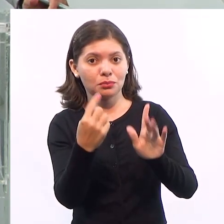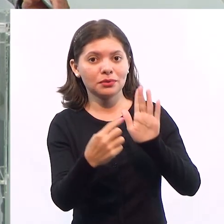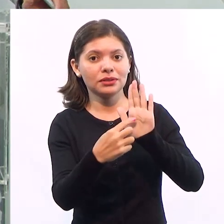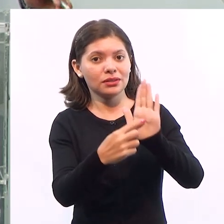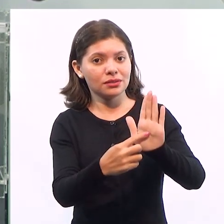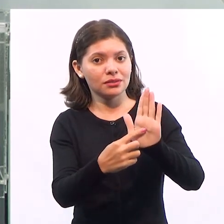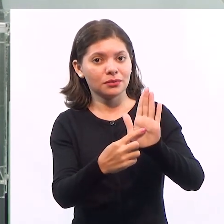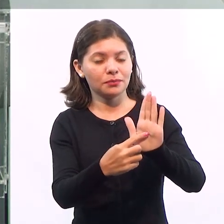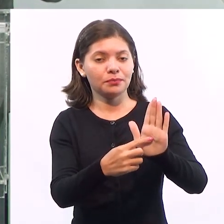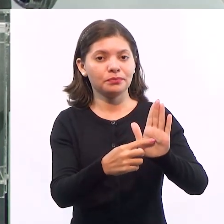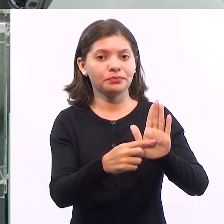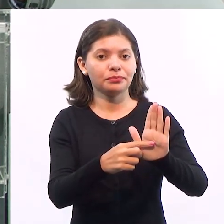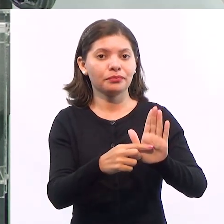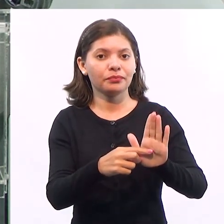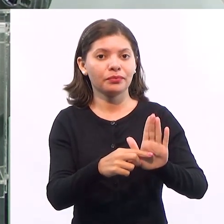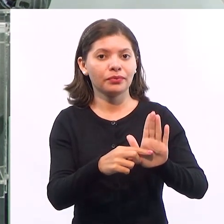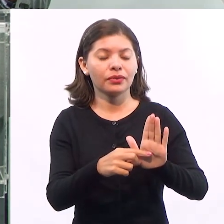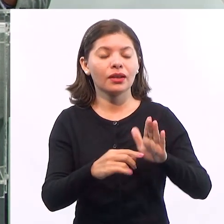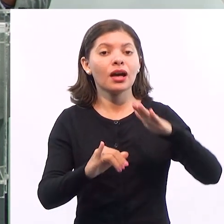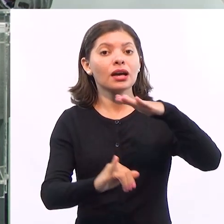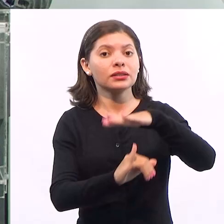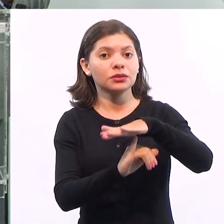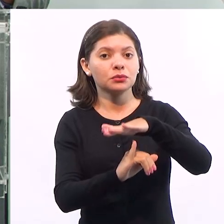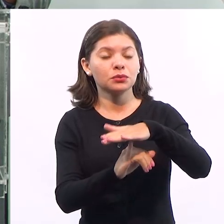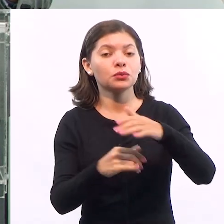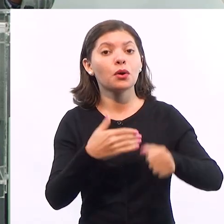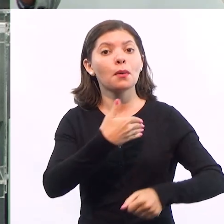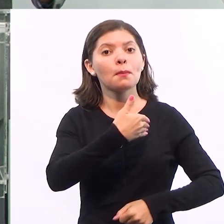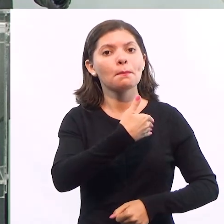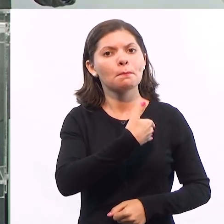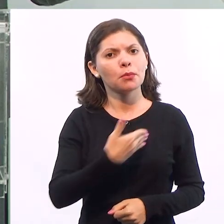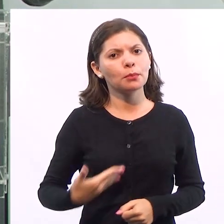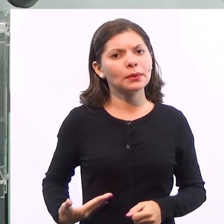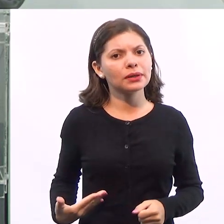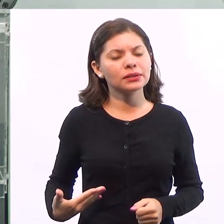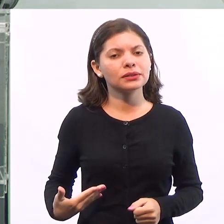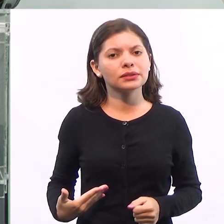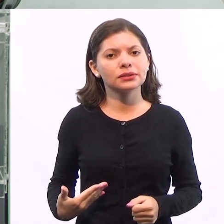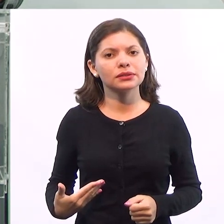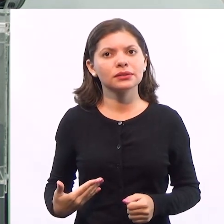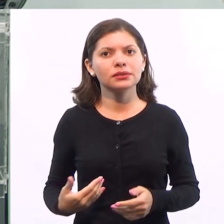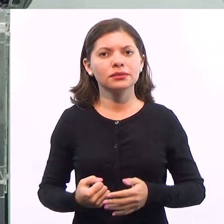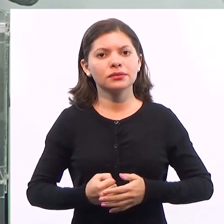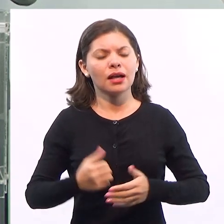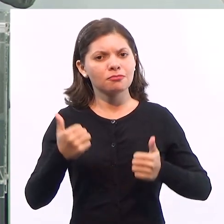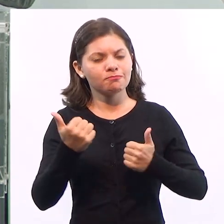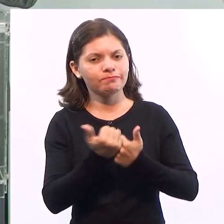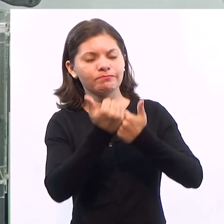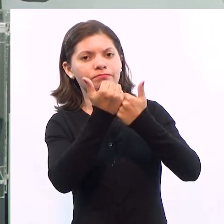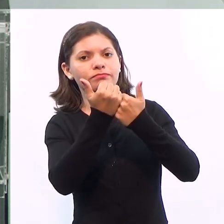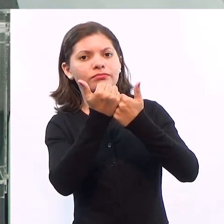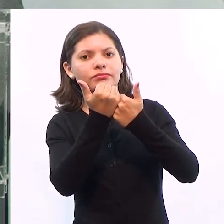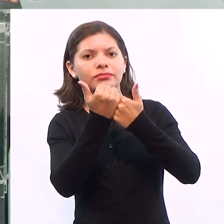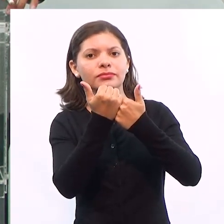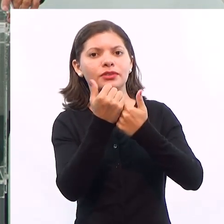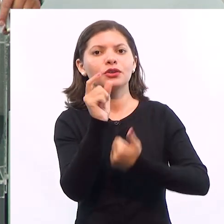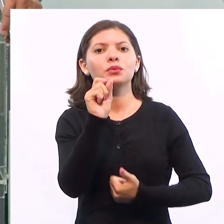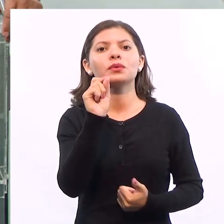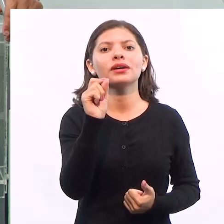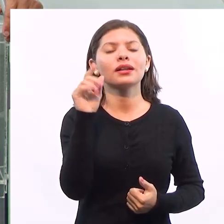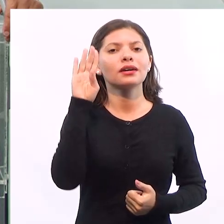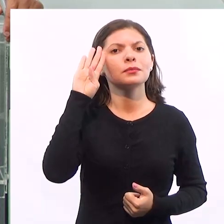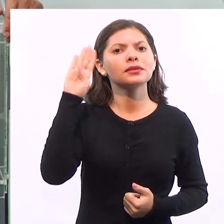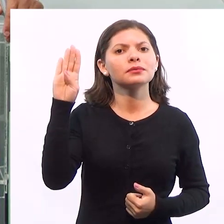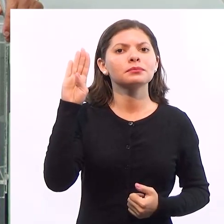apresentação também. As instituições públicas, elas se apoderaram, tá? Elas se apoderaram